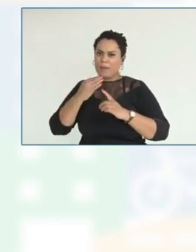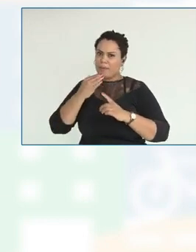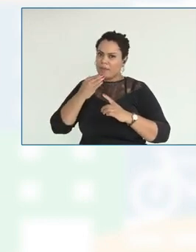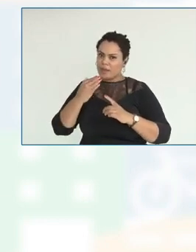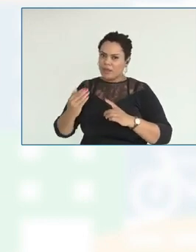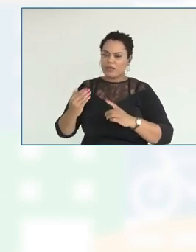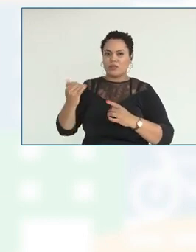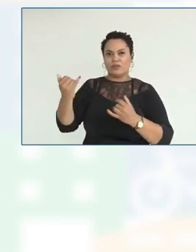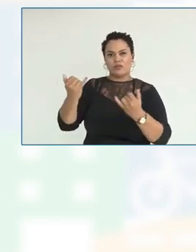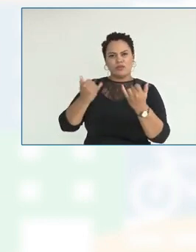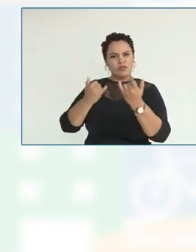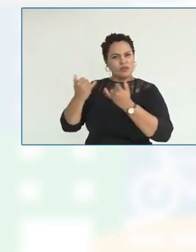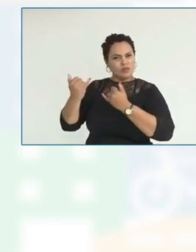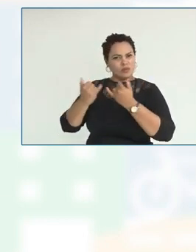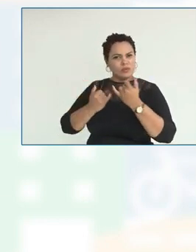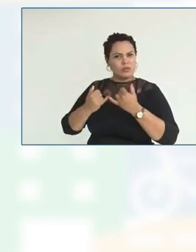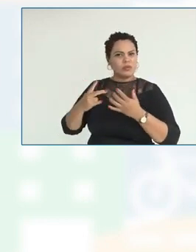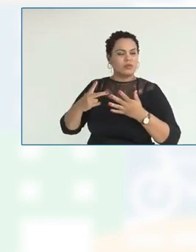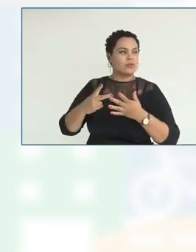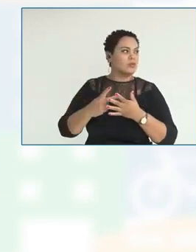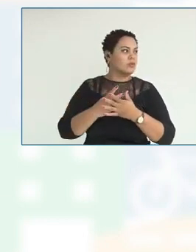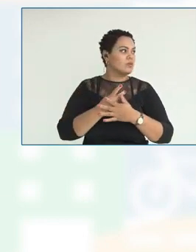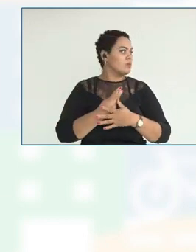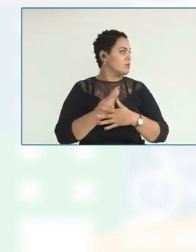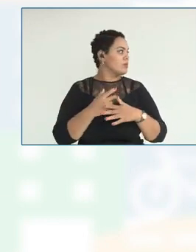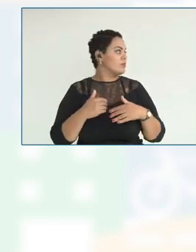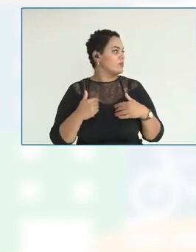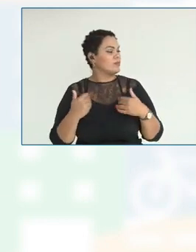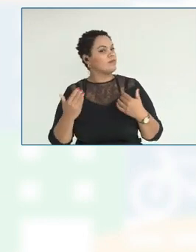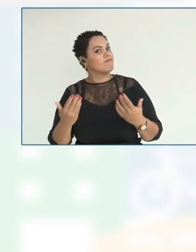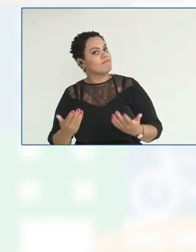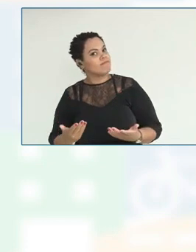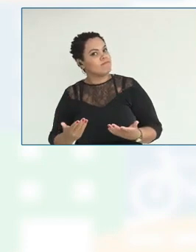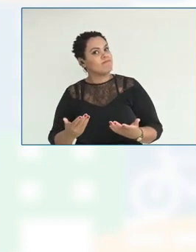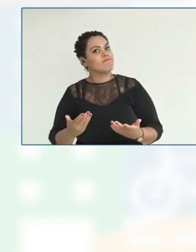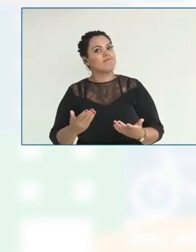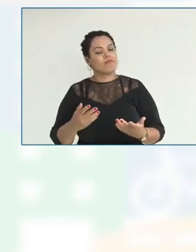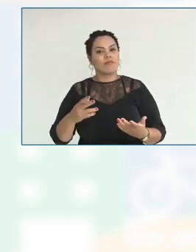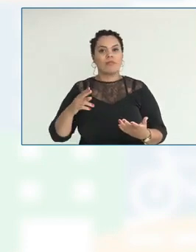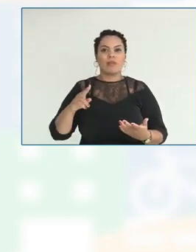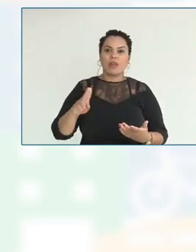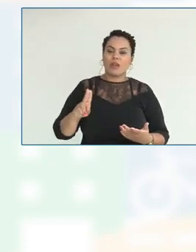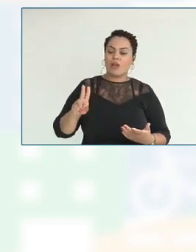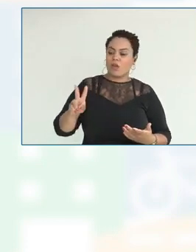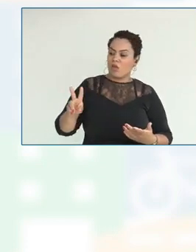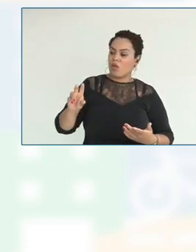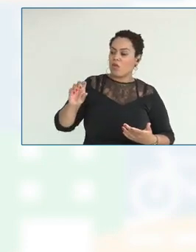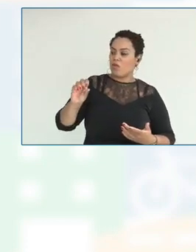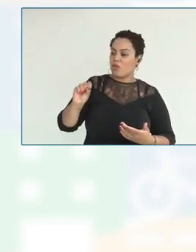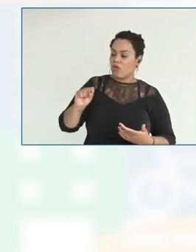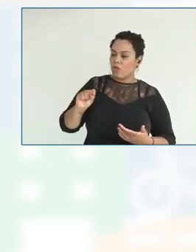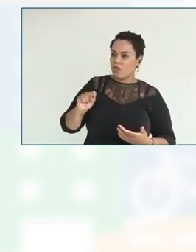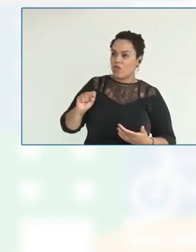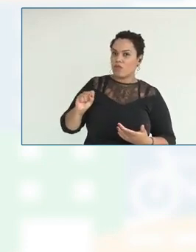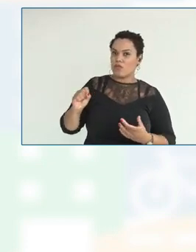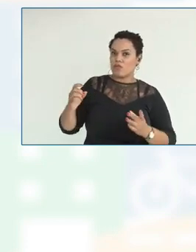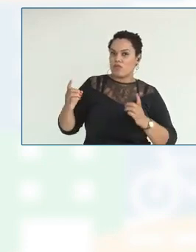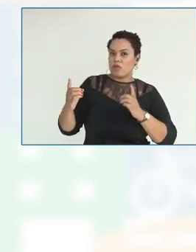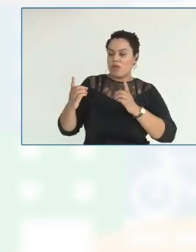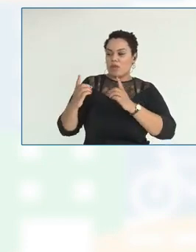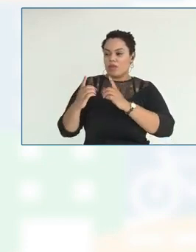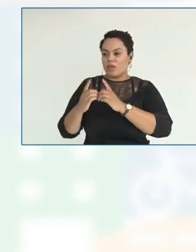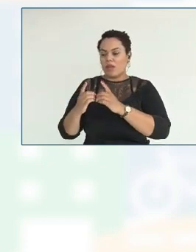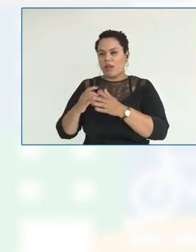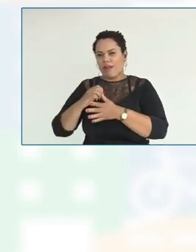caso, né? Então, tá bom. A UVS de atendimento, então, avalia se esse caso é um requisito para